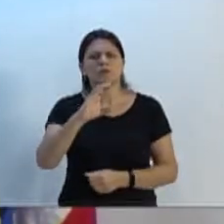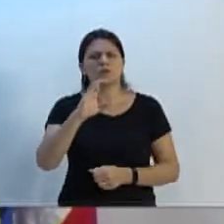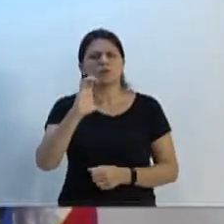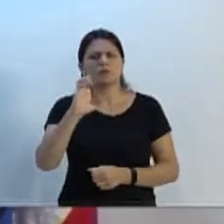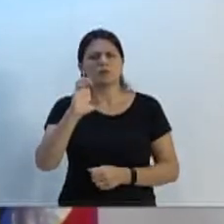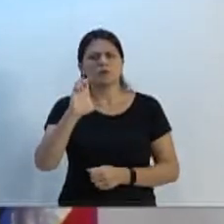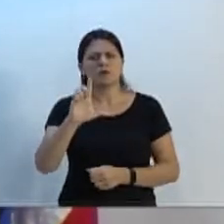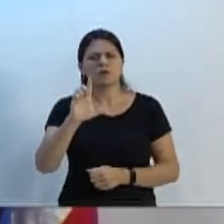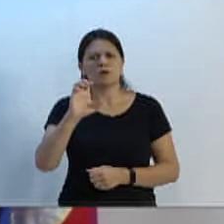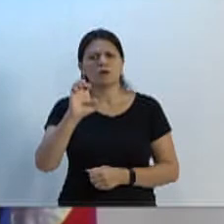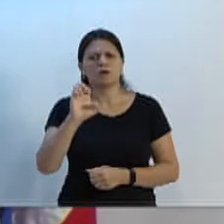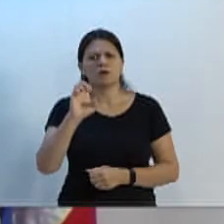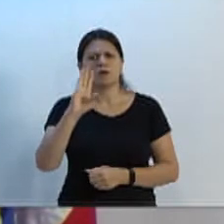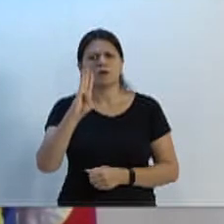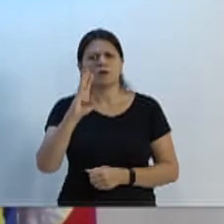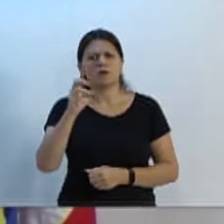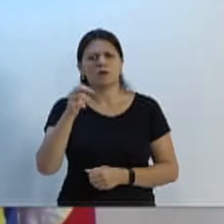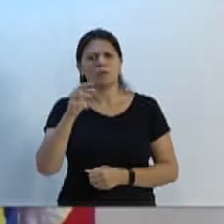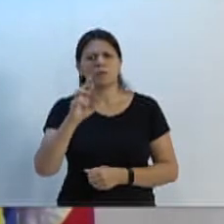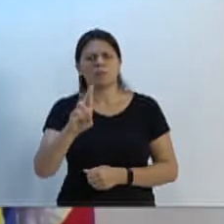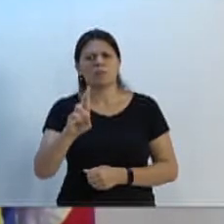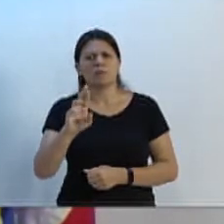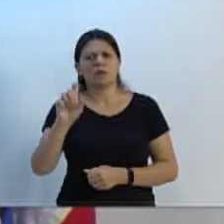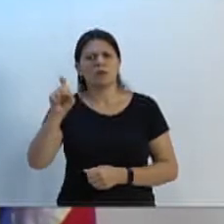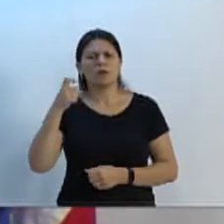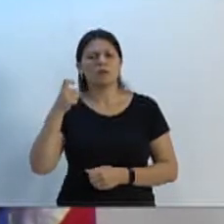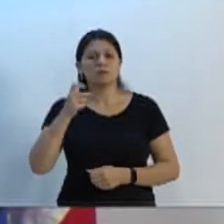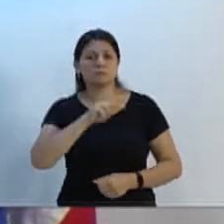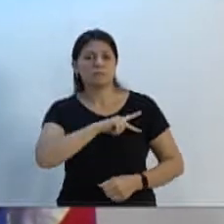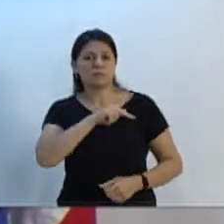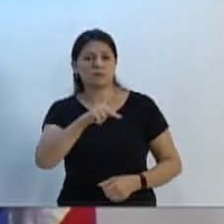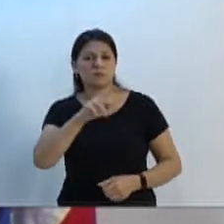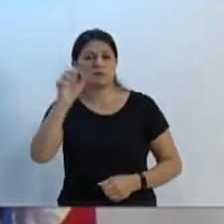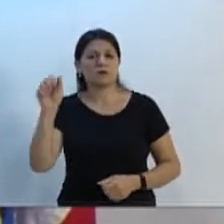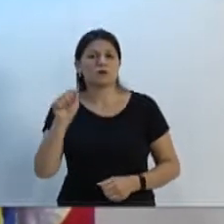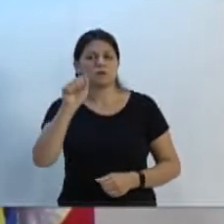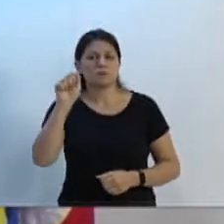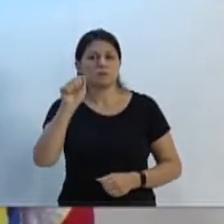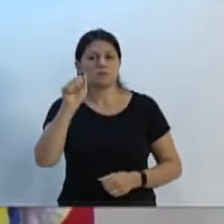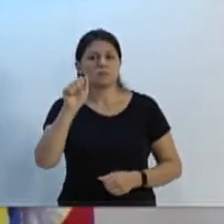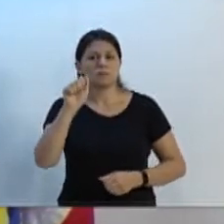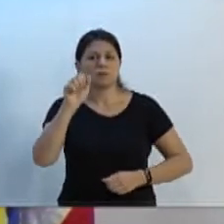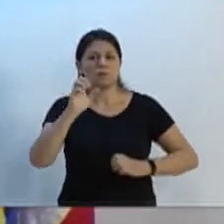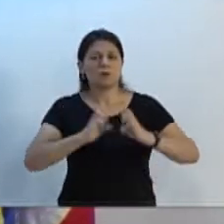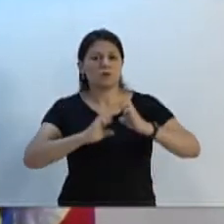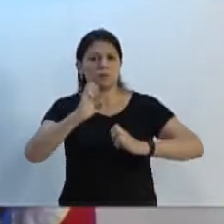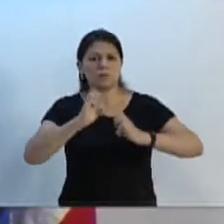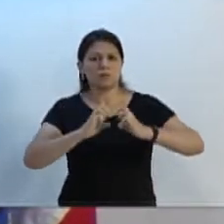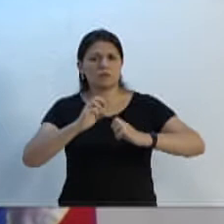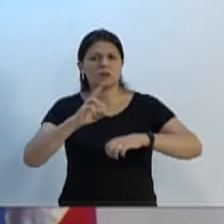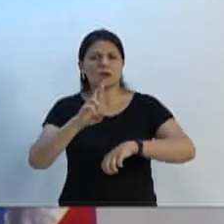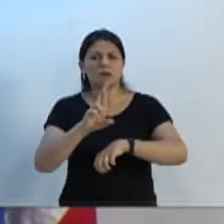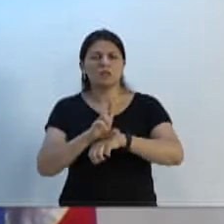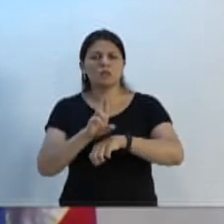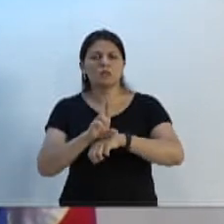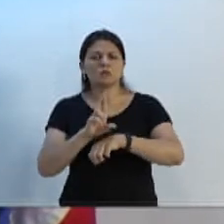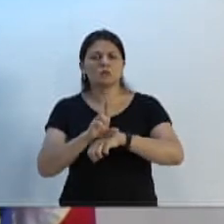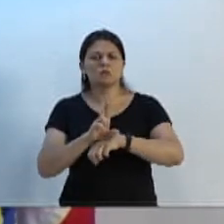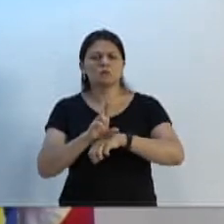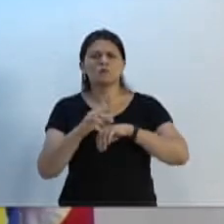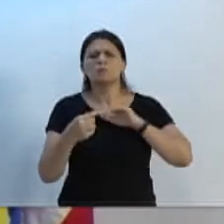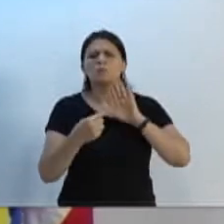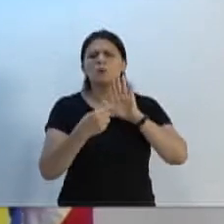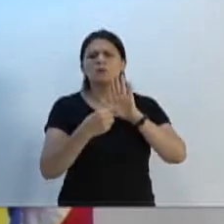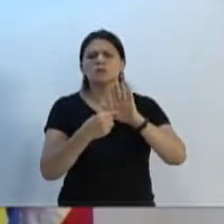ele é ex-presidente da associação empresarial de rio do sul trazendo dados divulgados